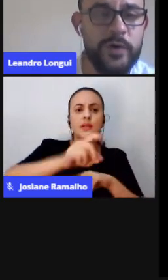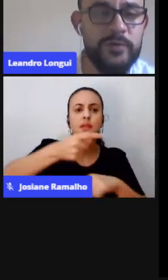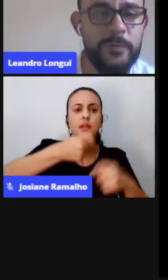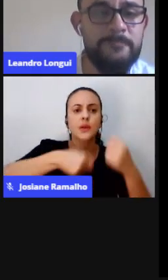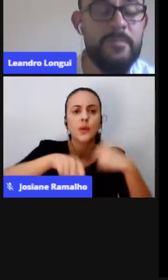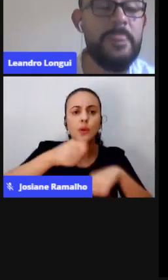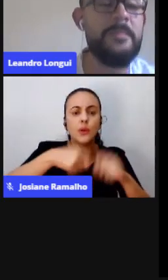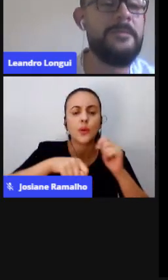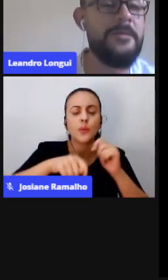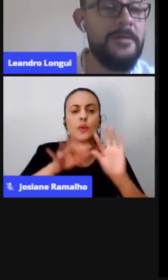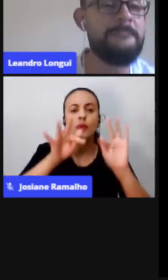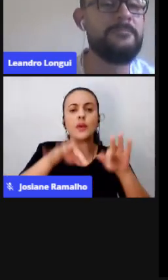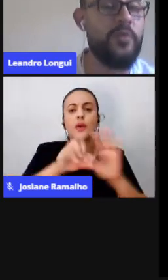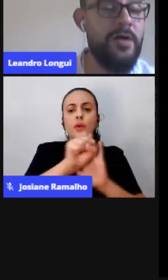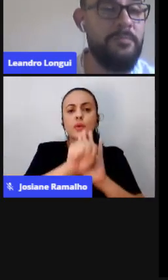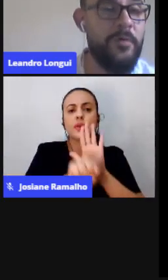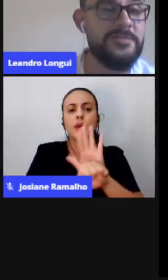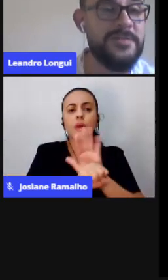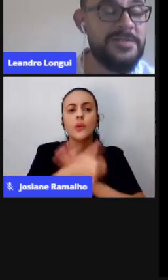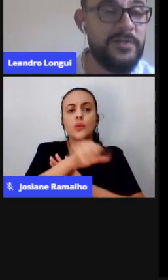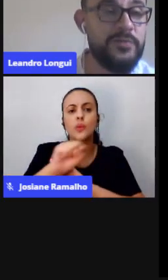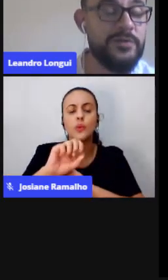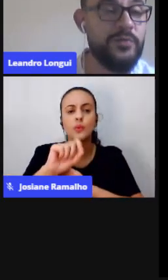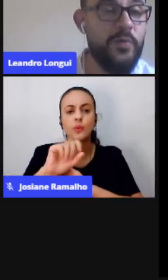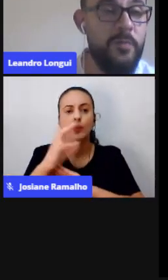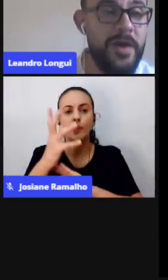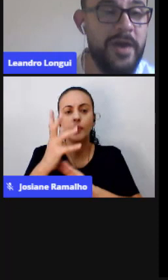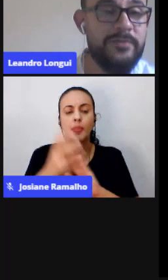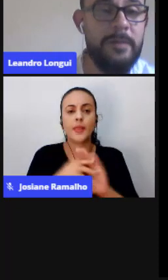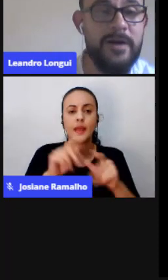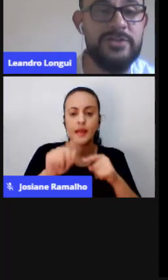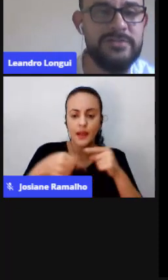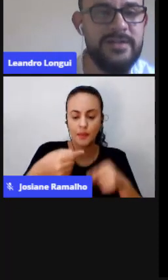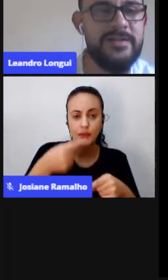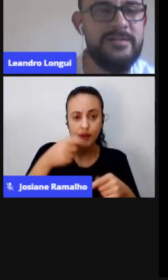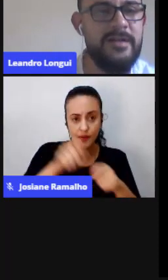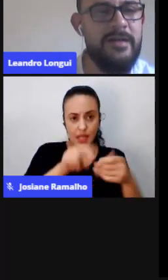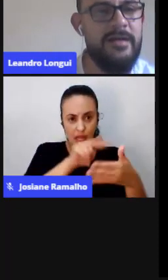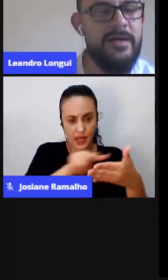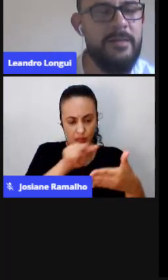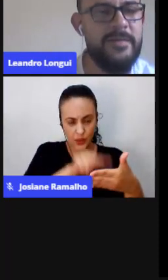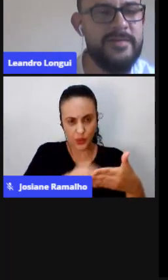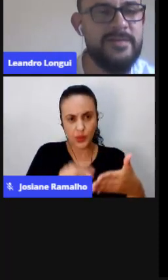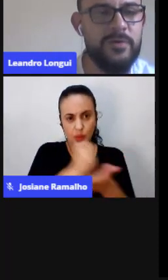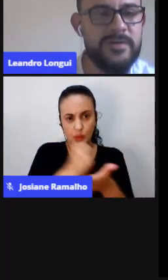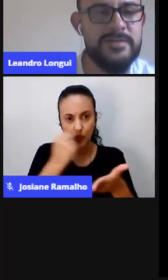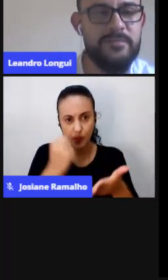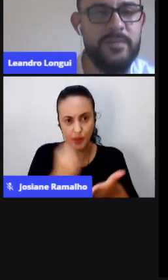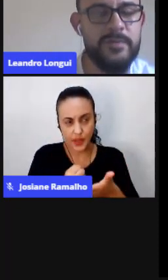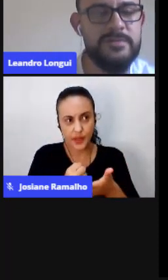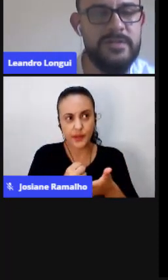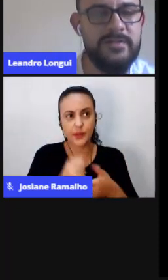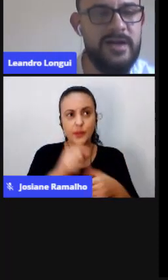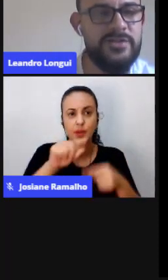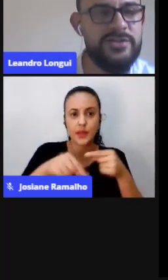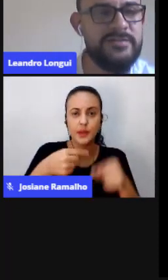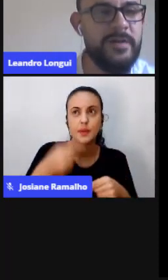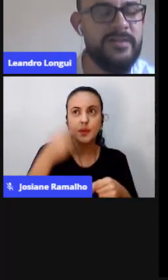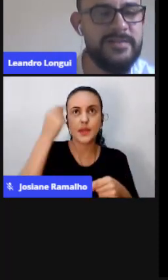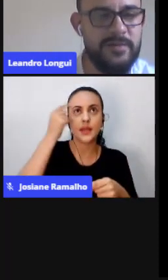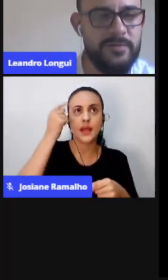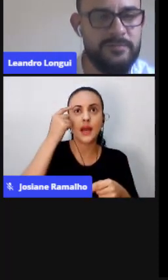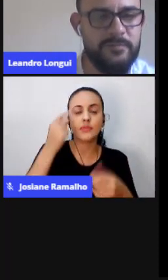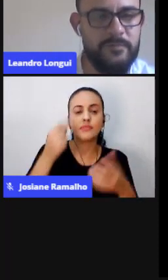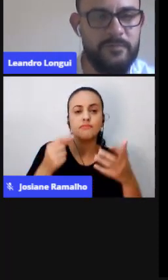século XVIII, e logo após fazer a leitura do documento e a partir daí pensar outras possibilidades